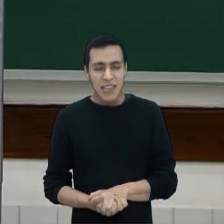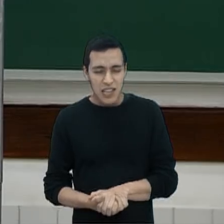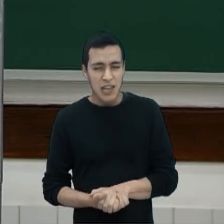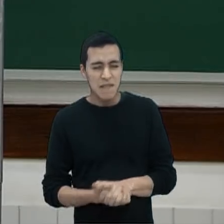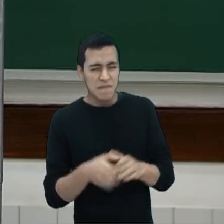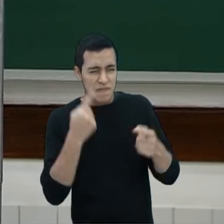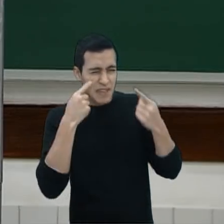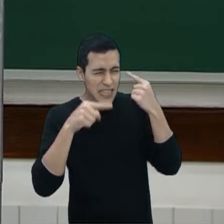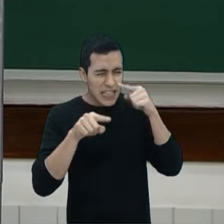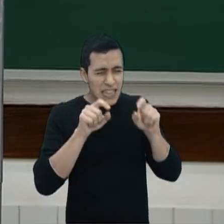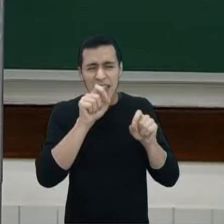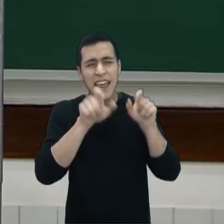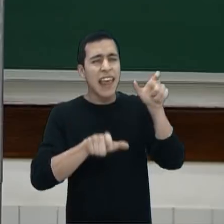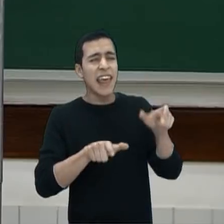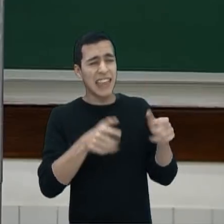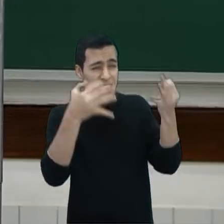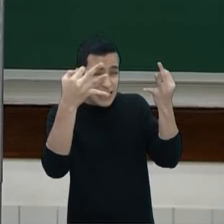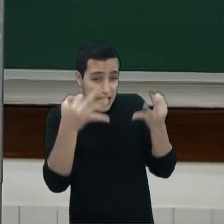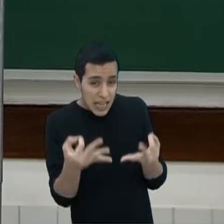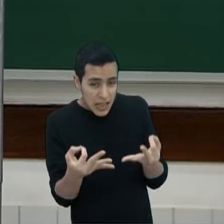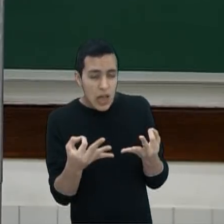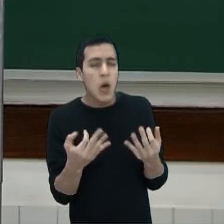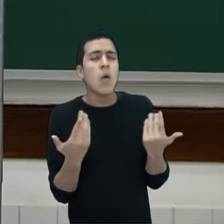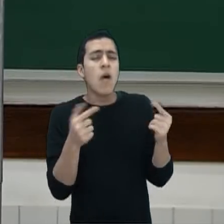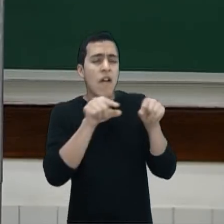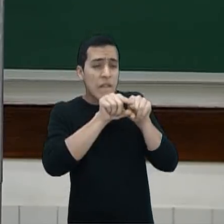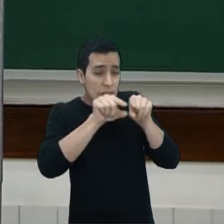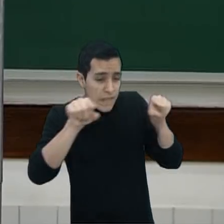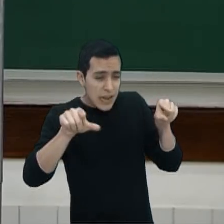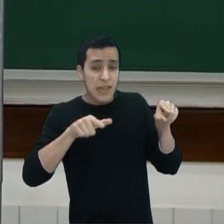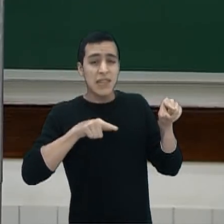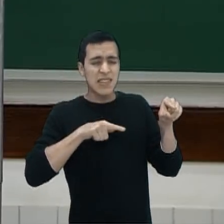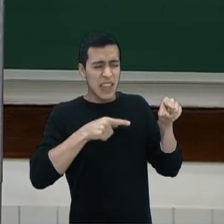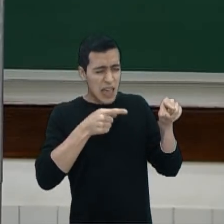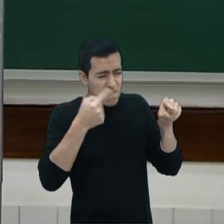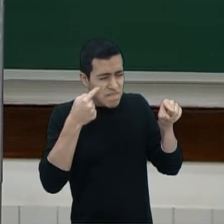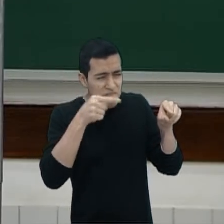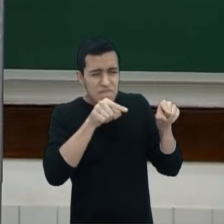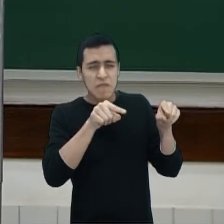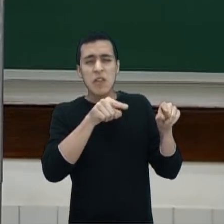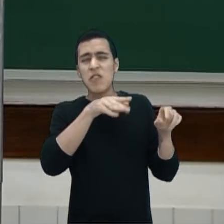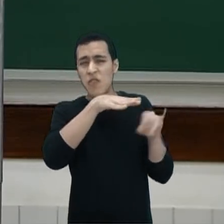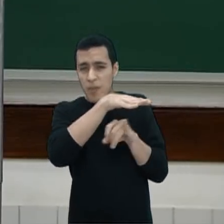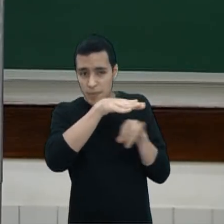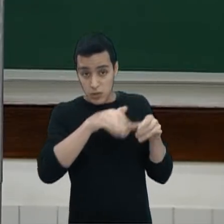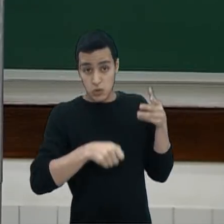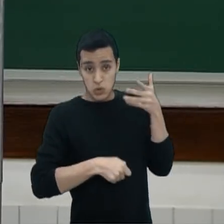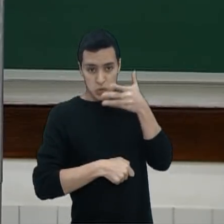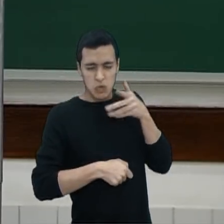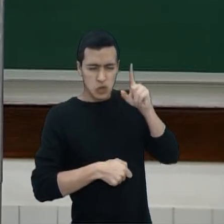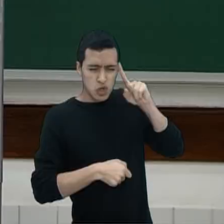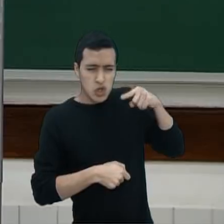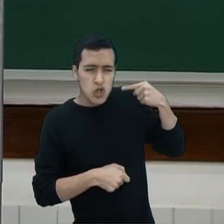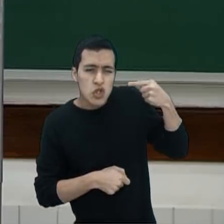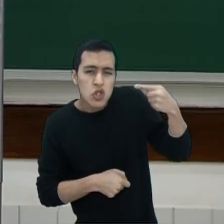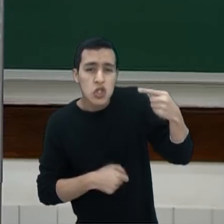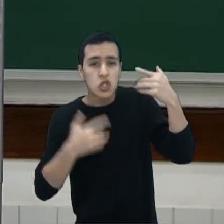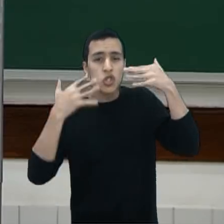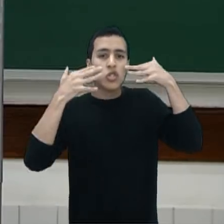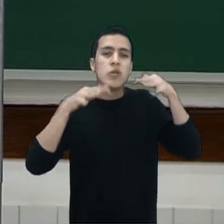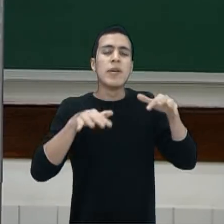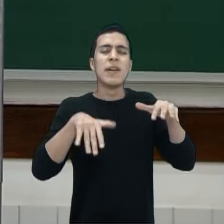Verificando então, pessoal, quem acertou e marcou a frase que contém traços de informalidade do discurso, né, utilizado no dia a dia, em tom